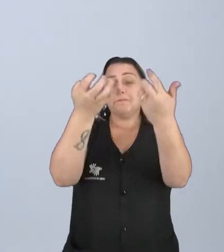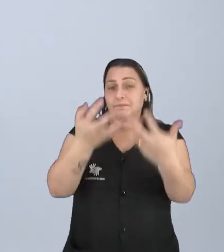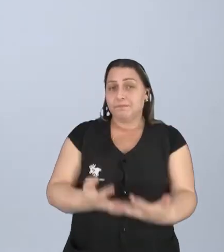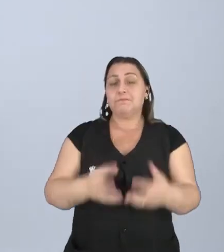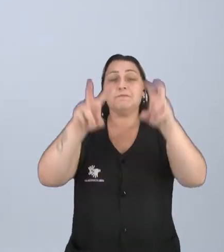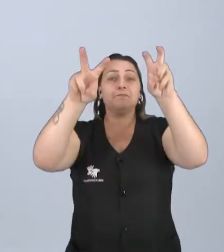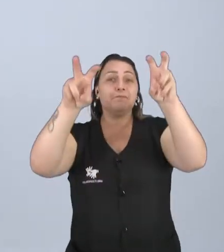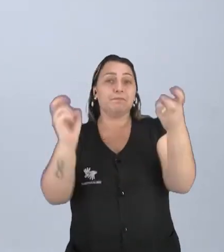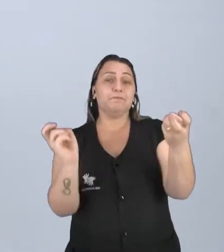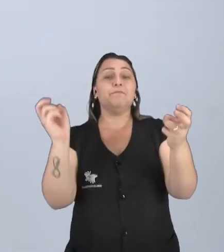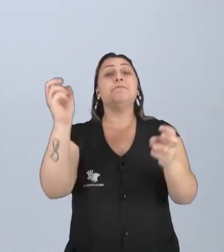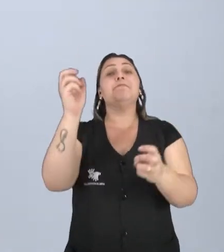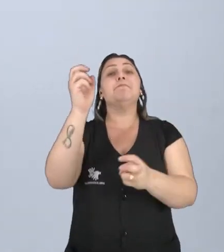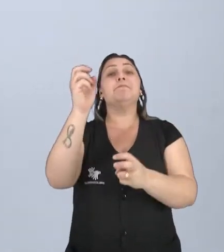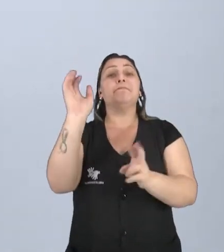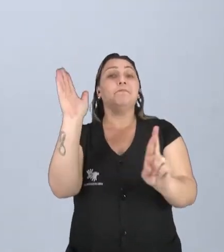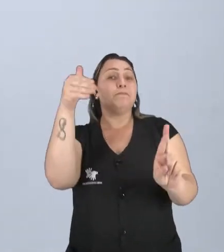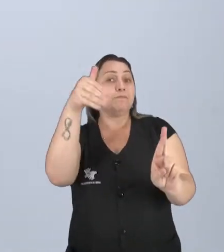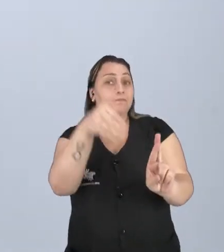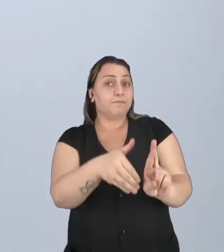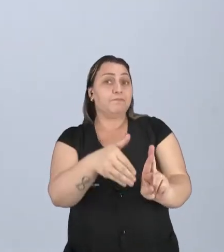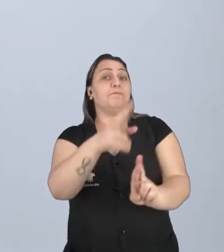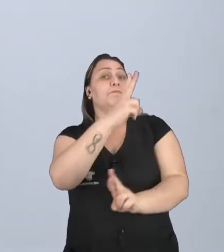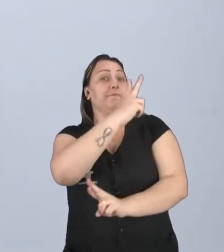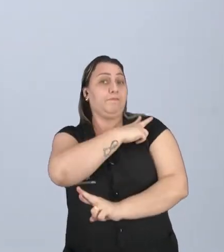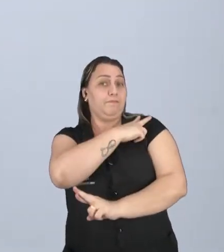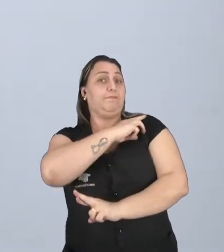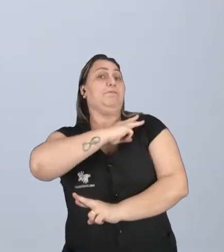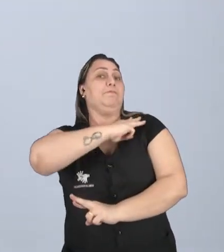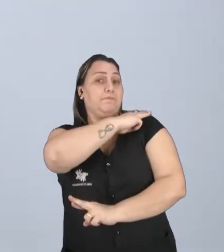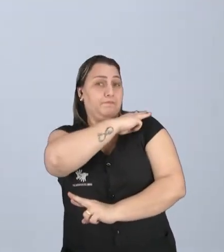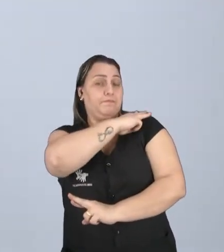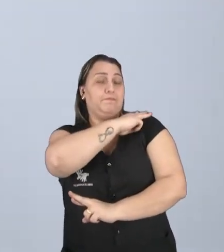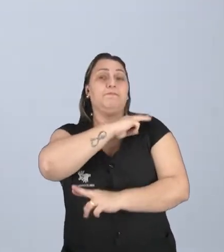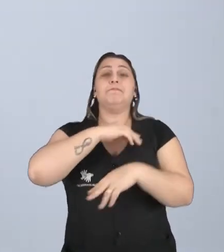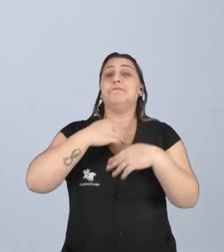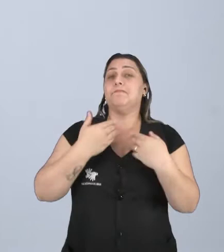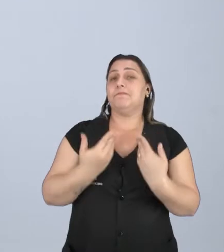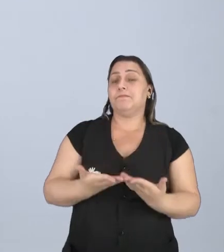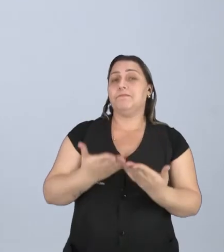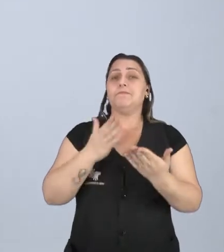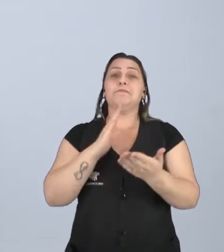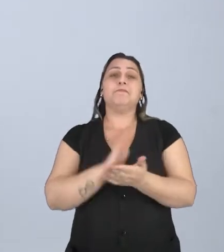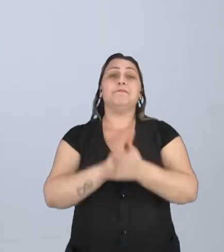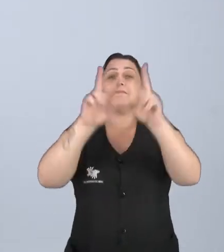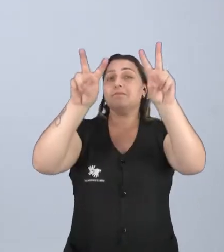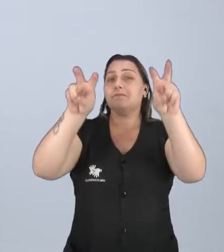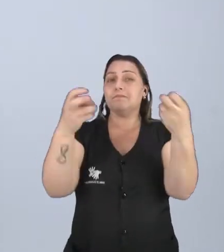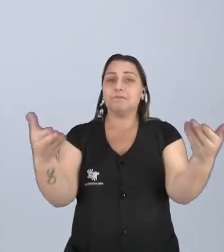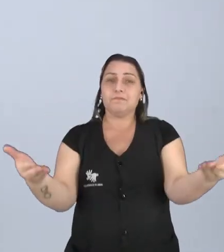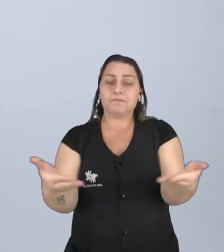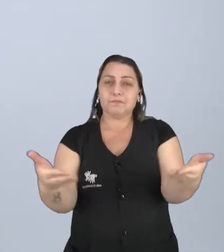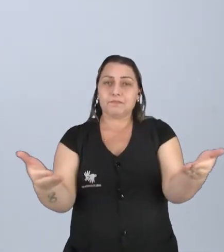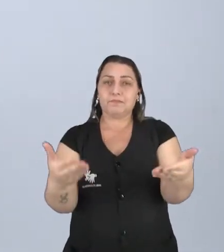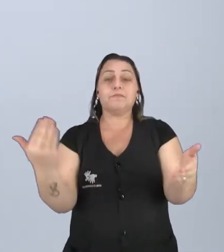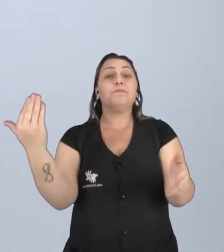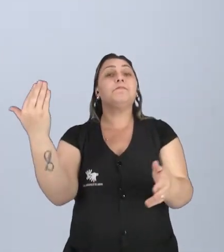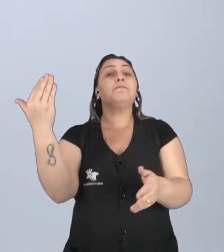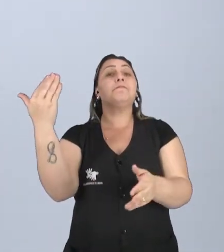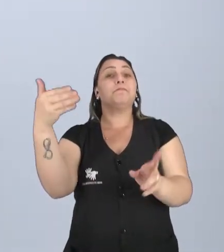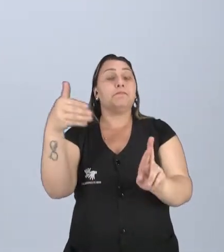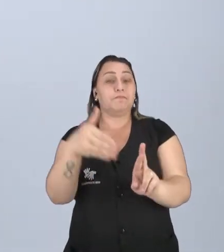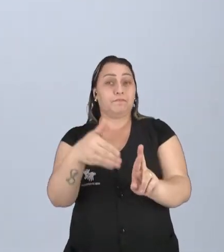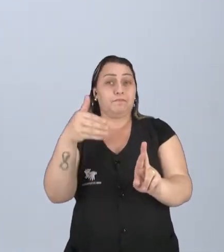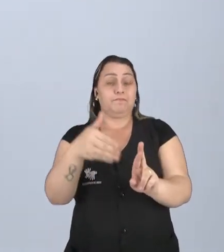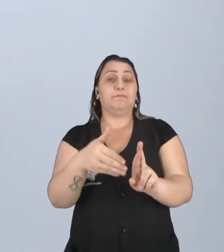discutindo os assuntos referentes à segunda série do ensino médio. Pessoal, o nosso assunto de hoje é referente a um